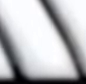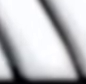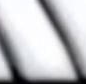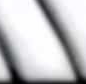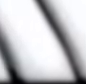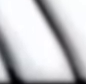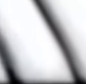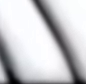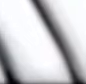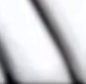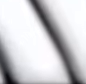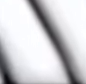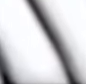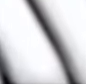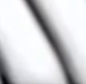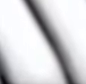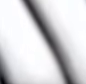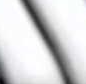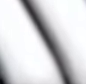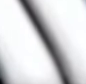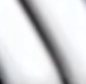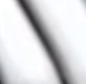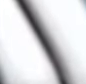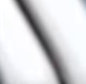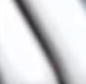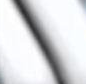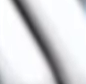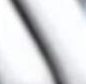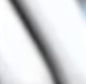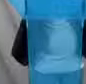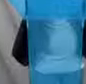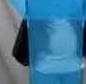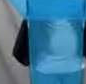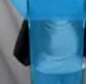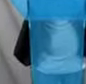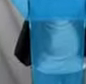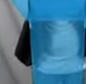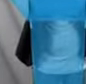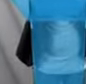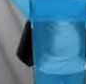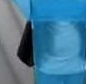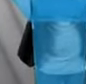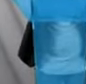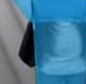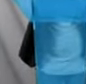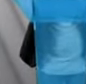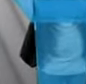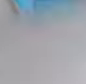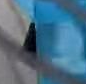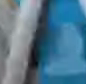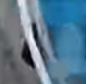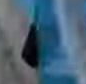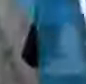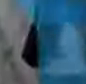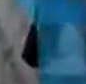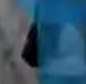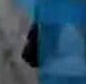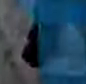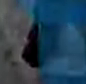certo. Escolha Esfera Engenharia. E fique tranquilo. E assim terminamos mais esse importante debate.